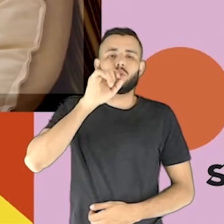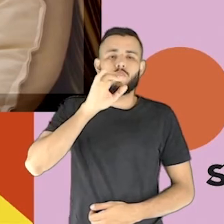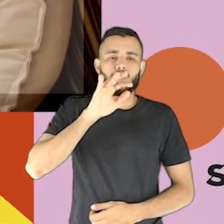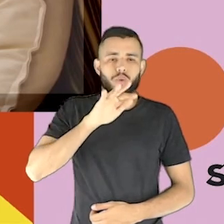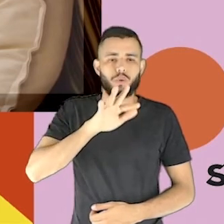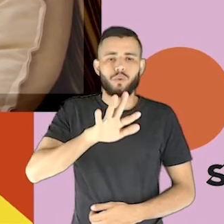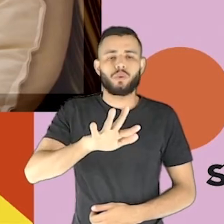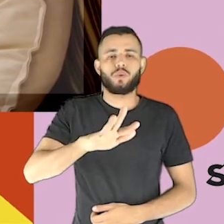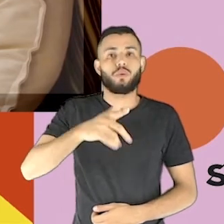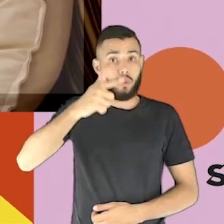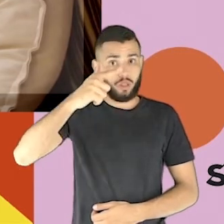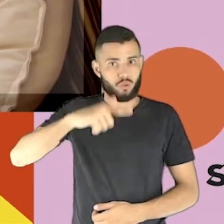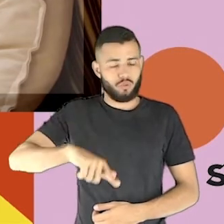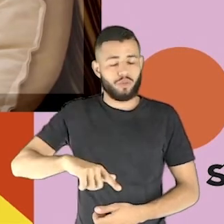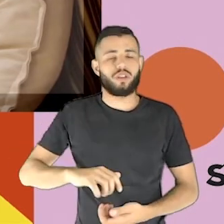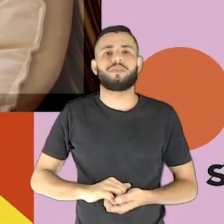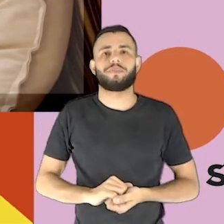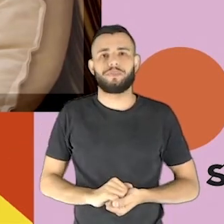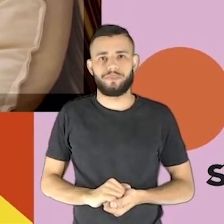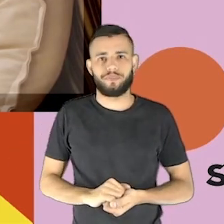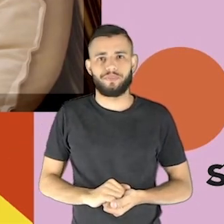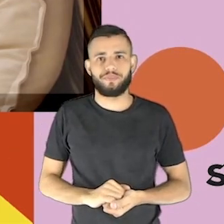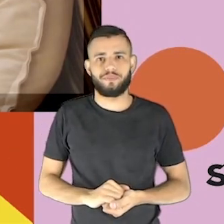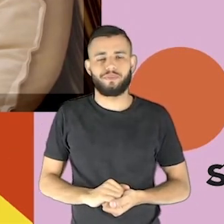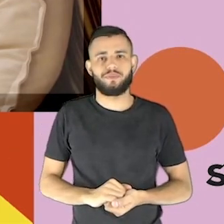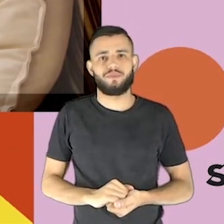Mais uma volta.